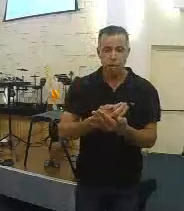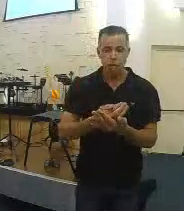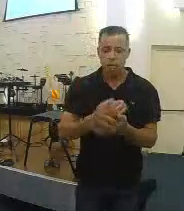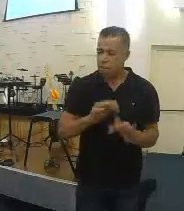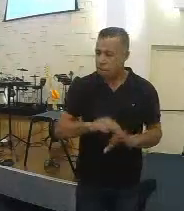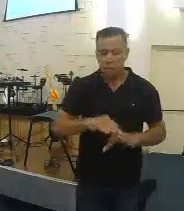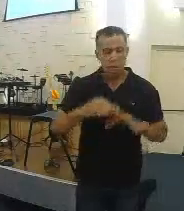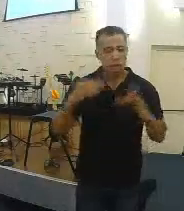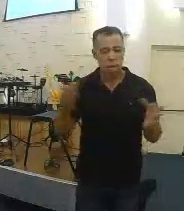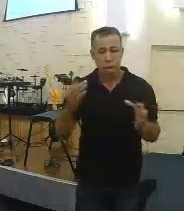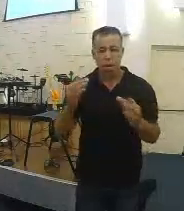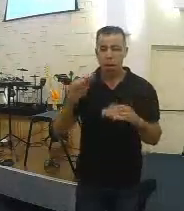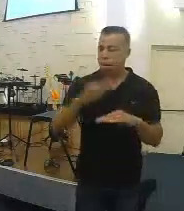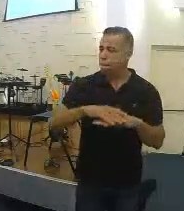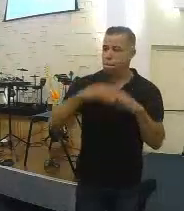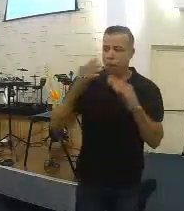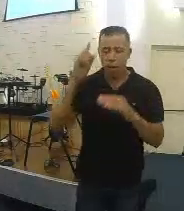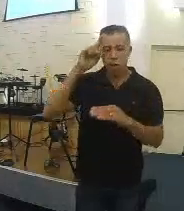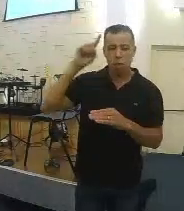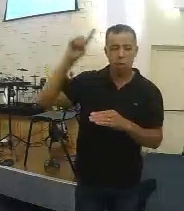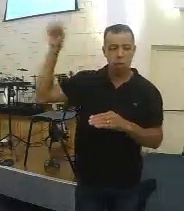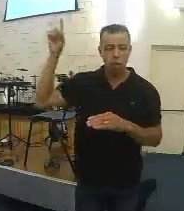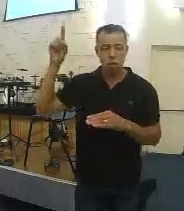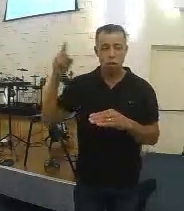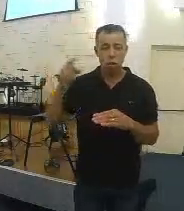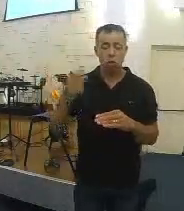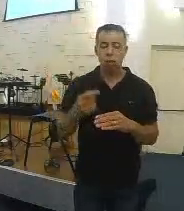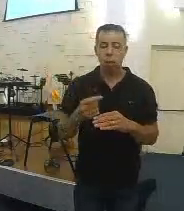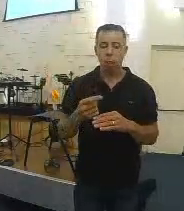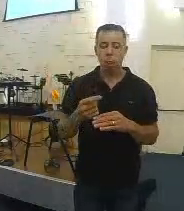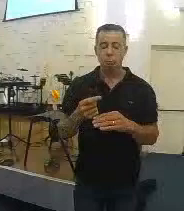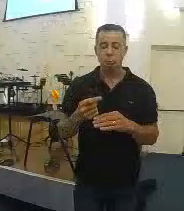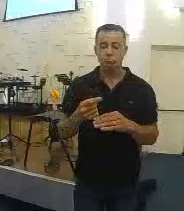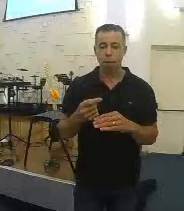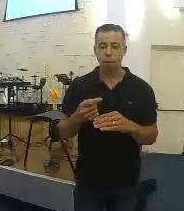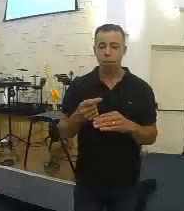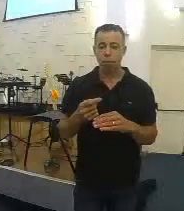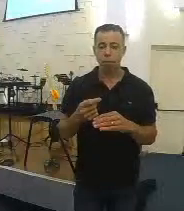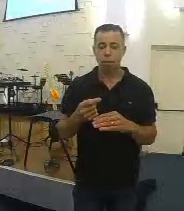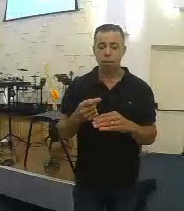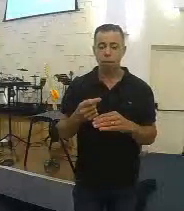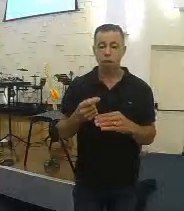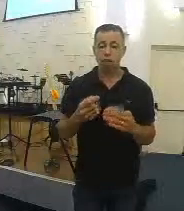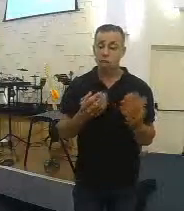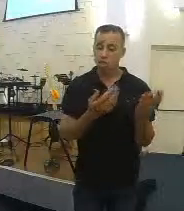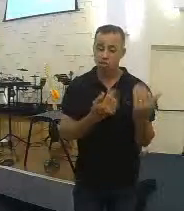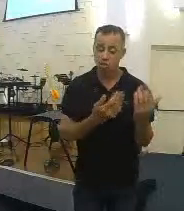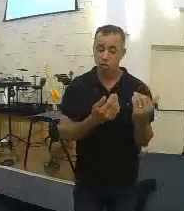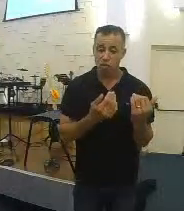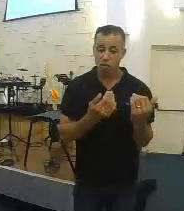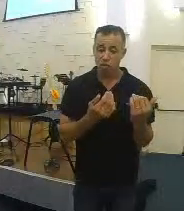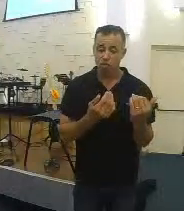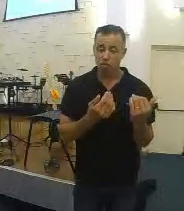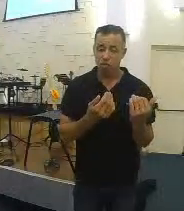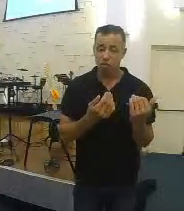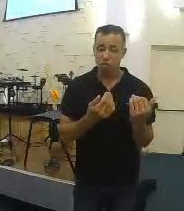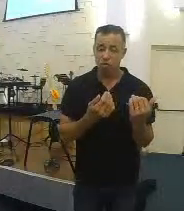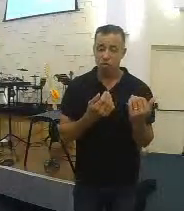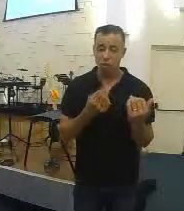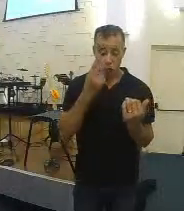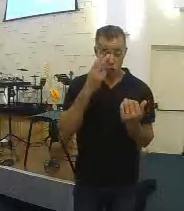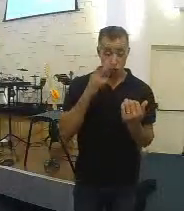entanto, esse jovem com a sua vida negou Jeová, desonrou a sua mãe ao cobiçar o dinheiro